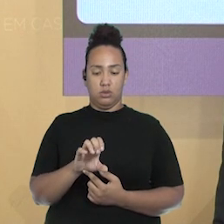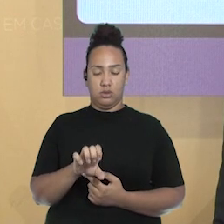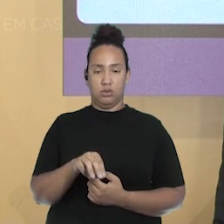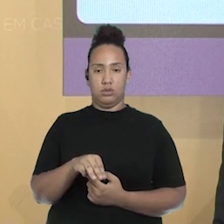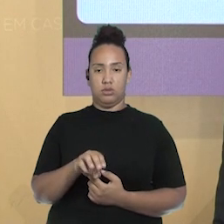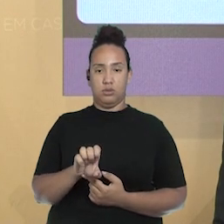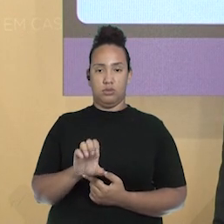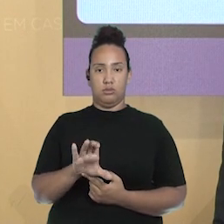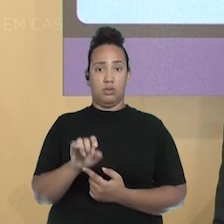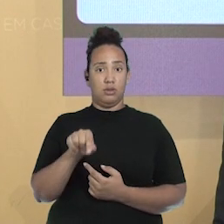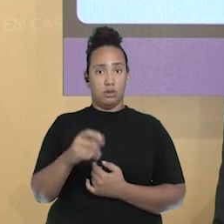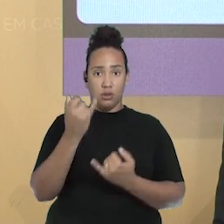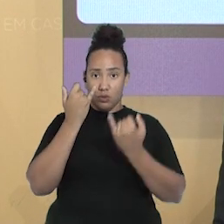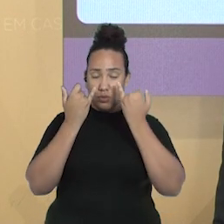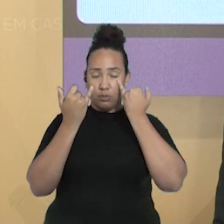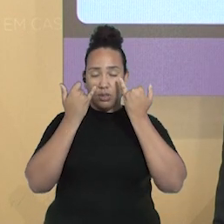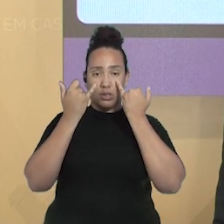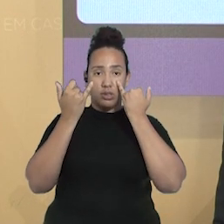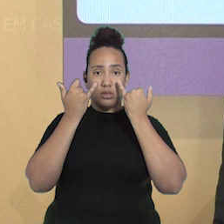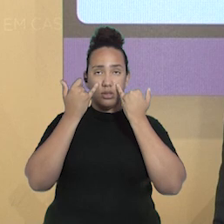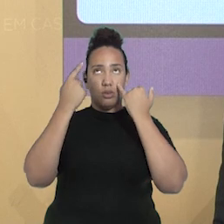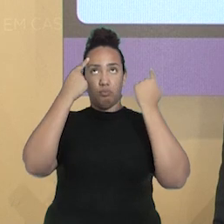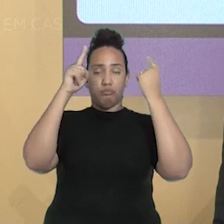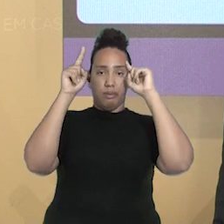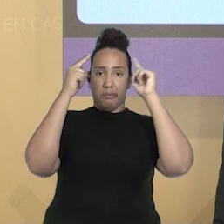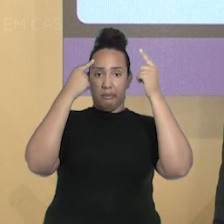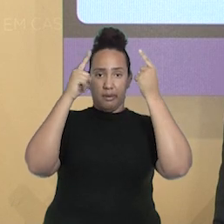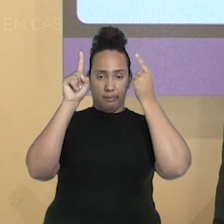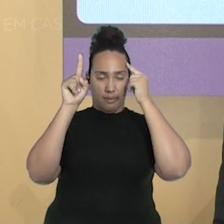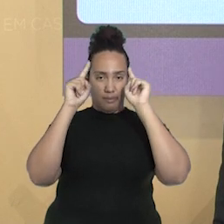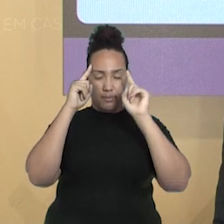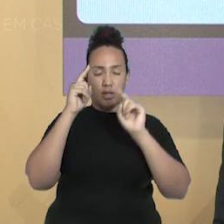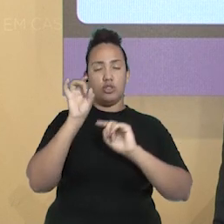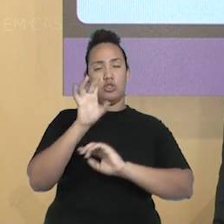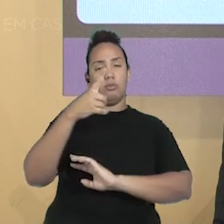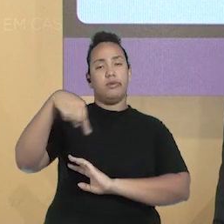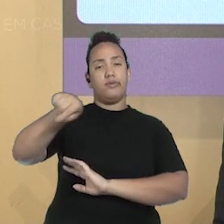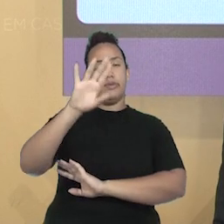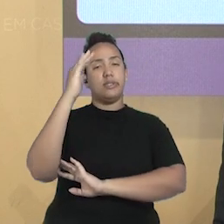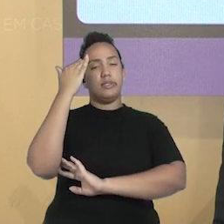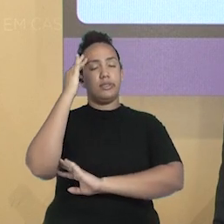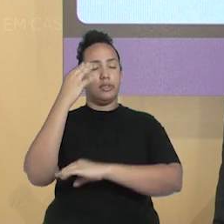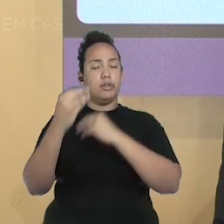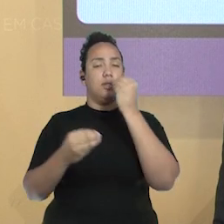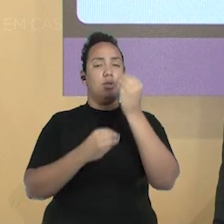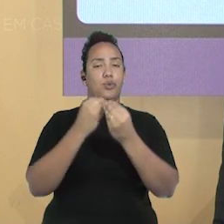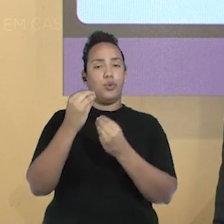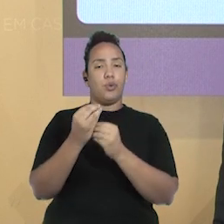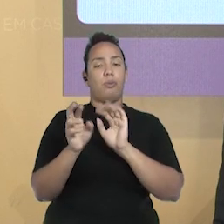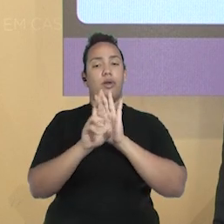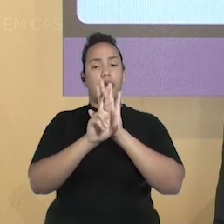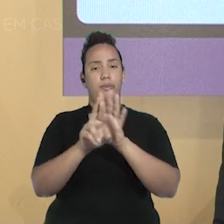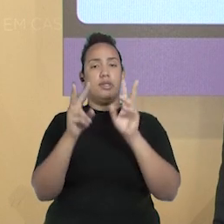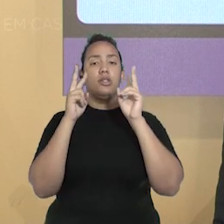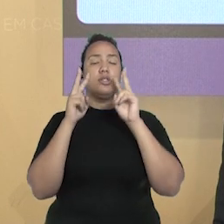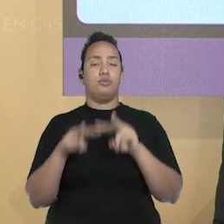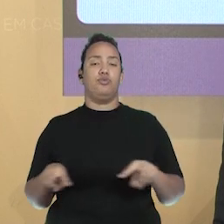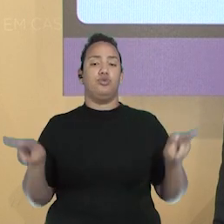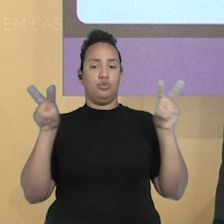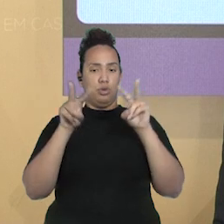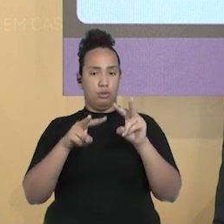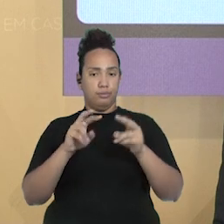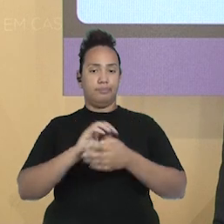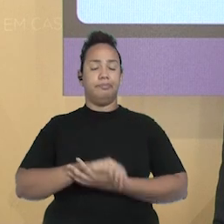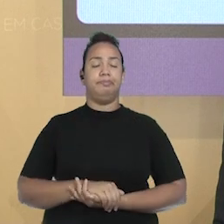pois serão apenas para que vocês tenham o correto entendimento sobre a representação visual dessas quantidades.